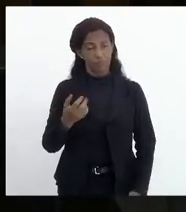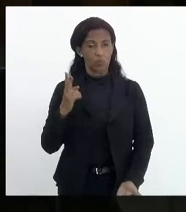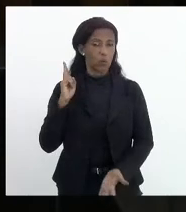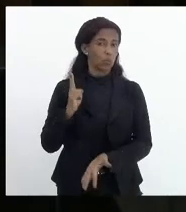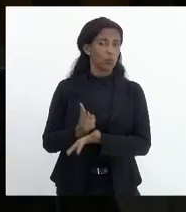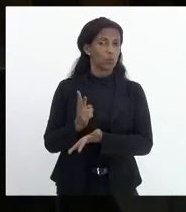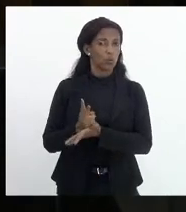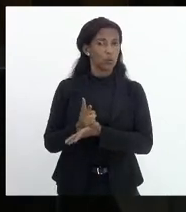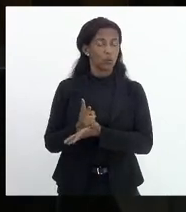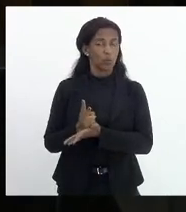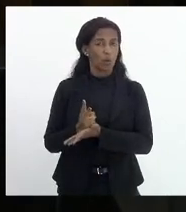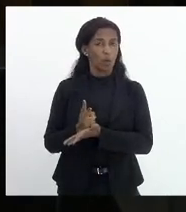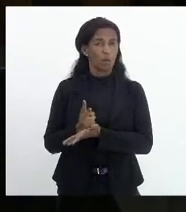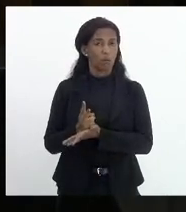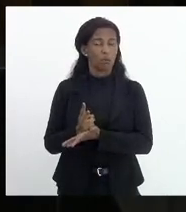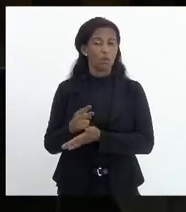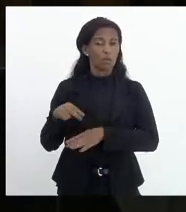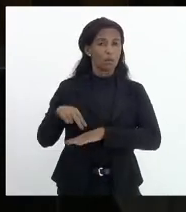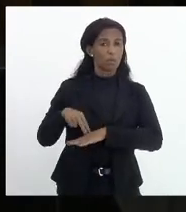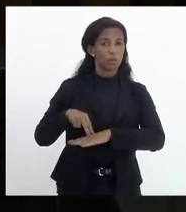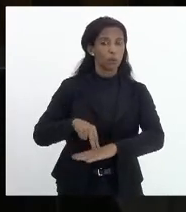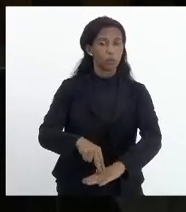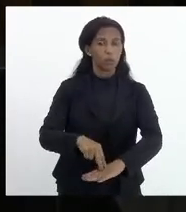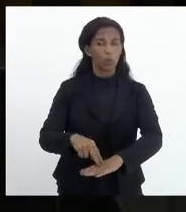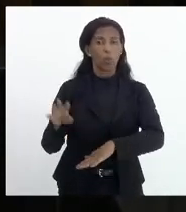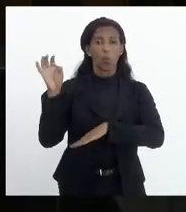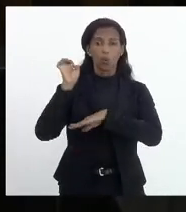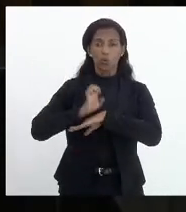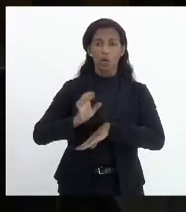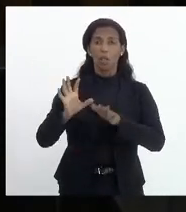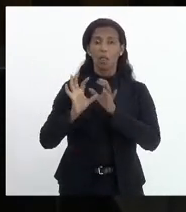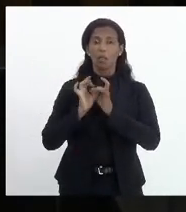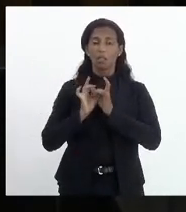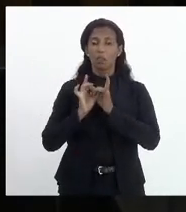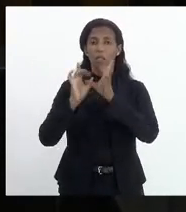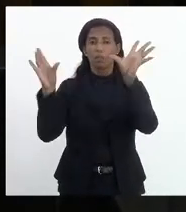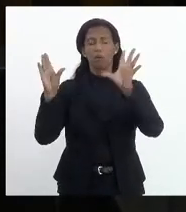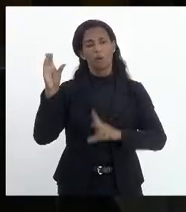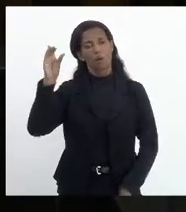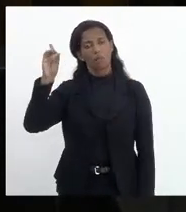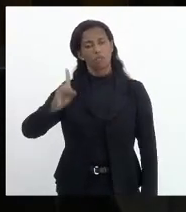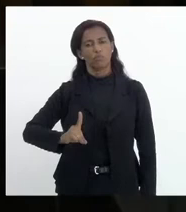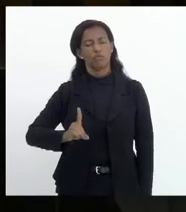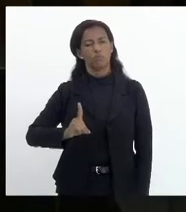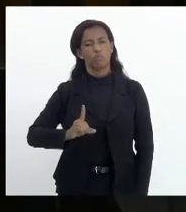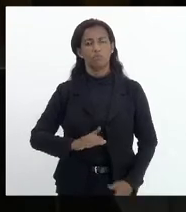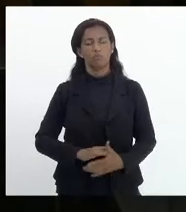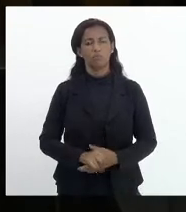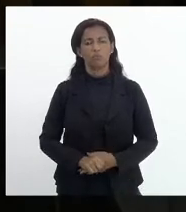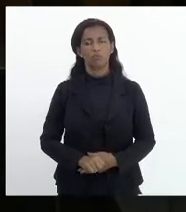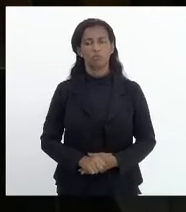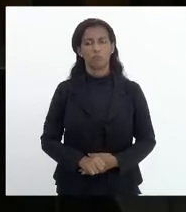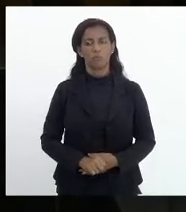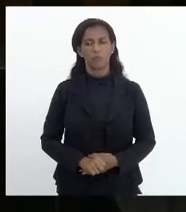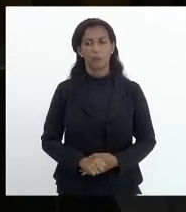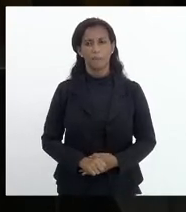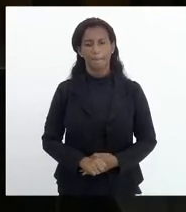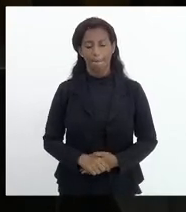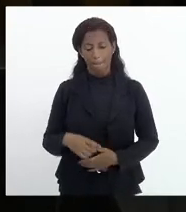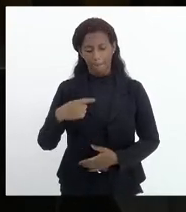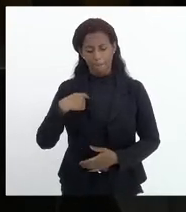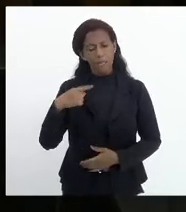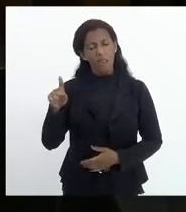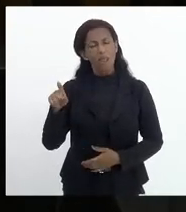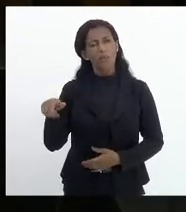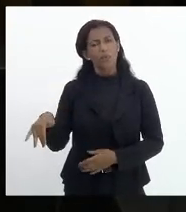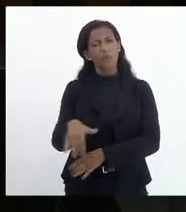manter vivo e o estado democrático de direitos e eu fui